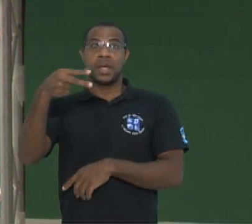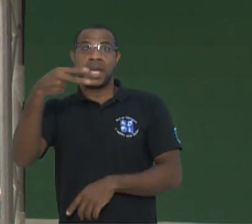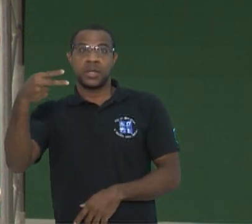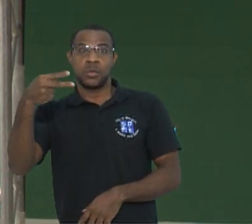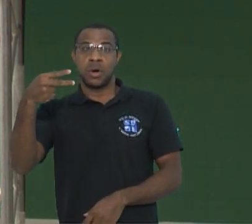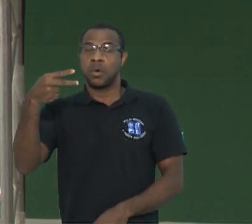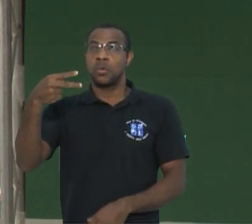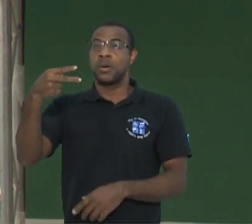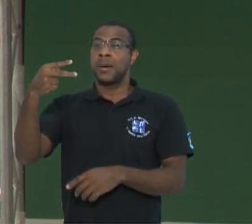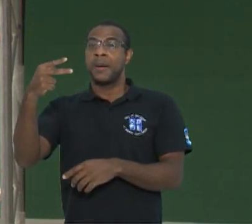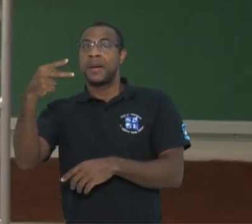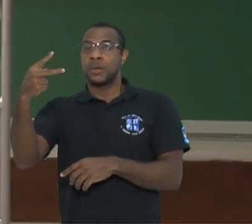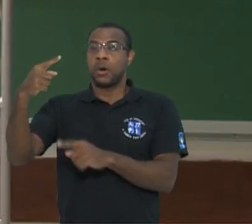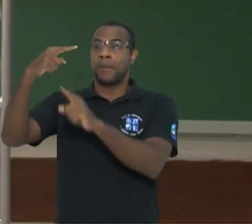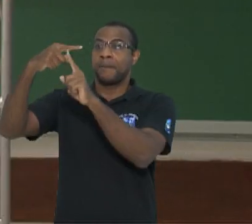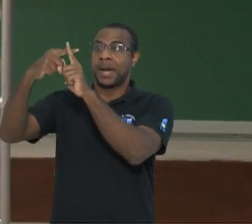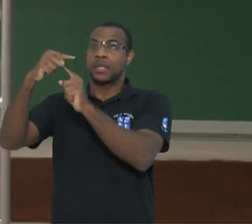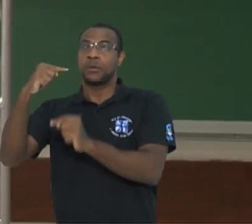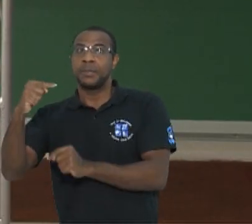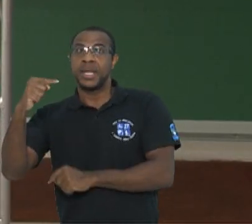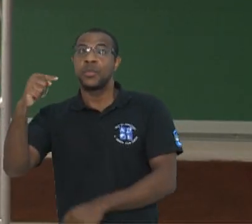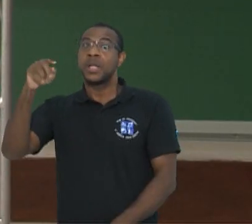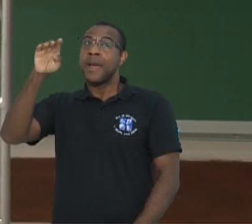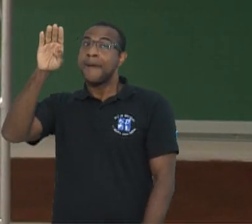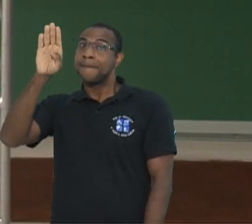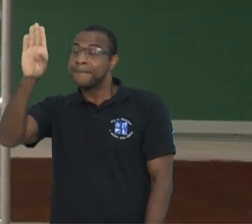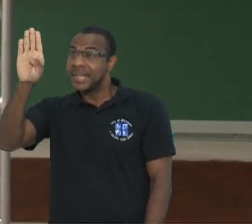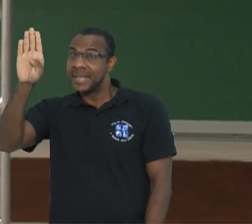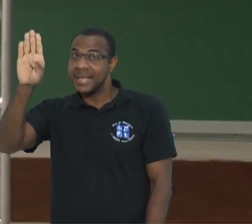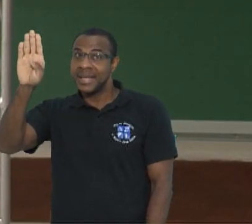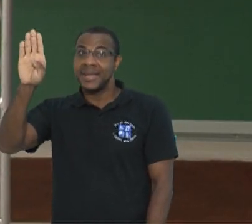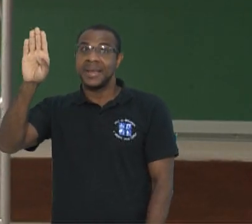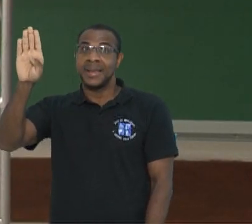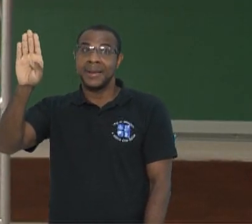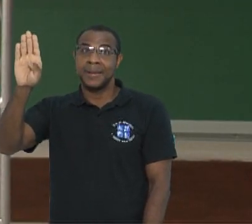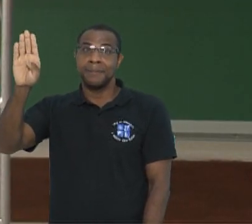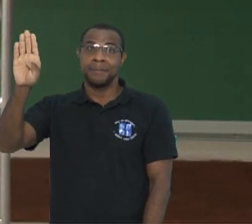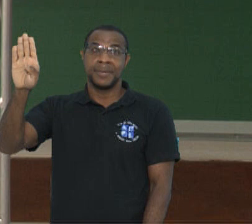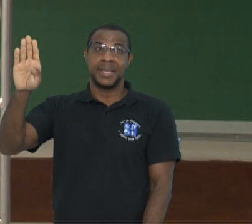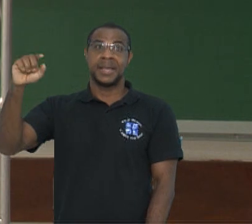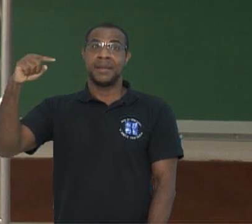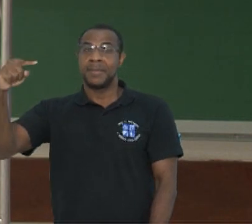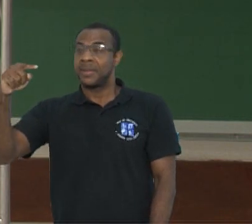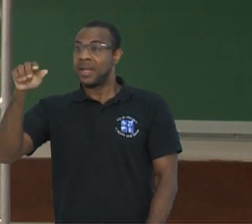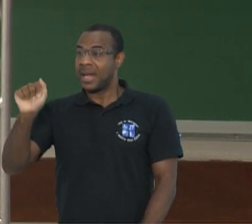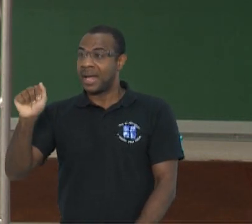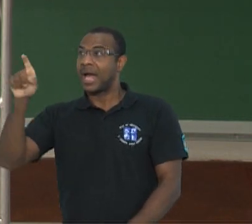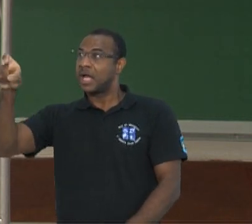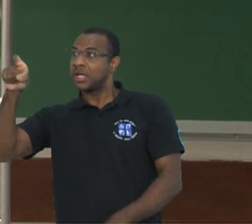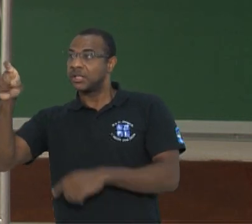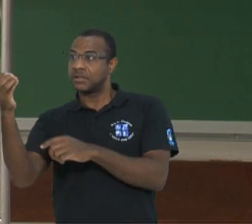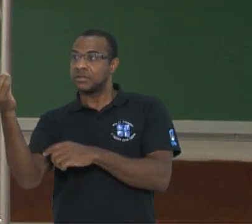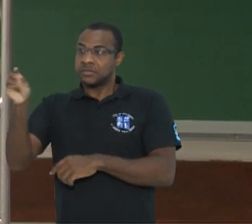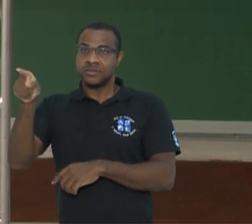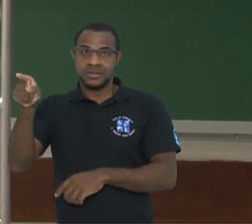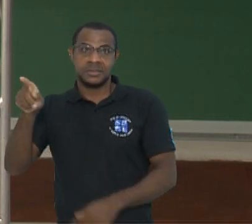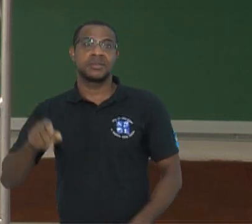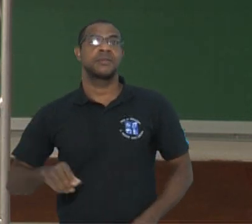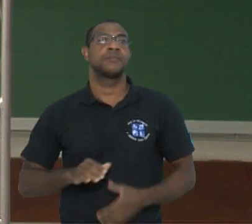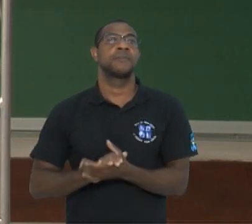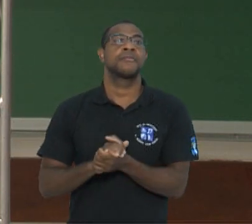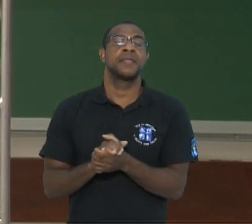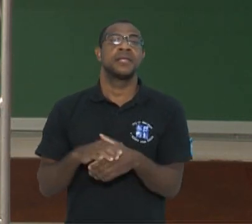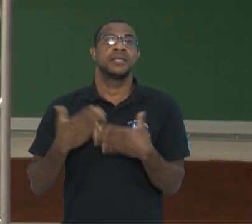ax. Gente, a equação de reta é uma equação de primeiro grau. É aquela em que nós temos o y é igual